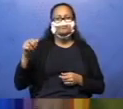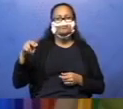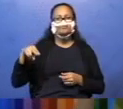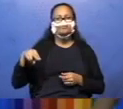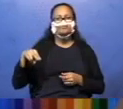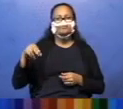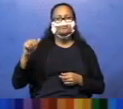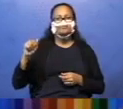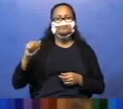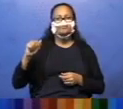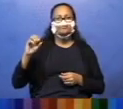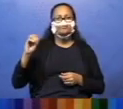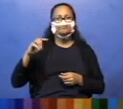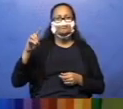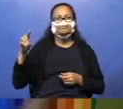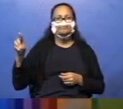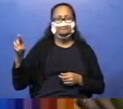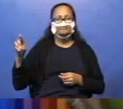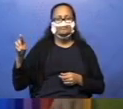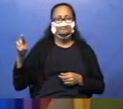não.